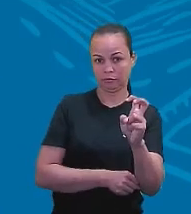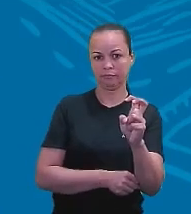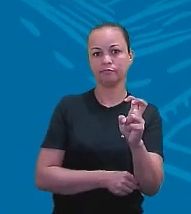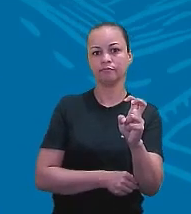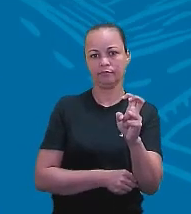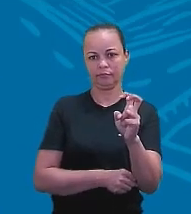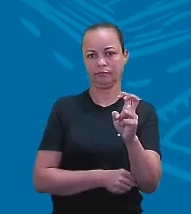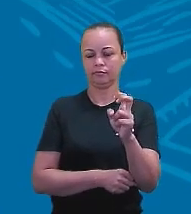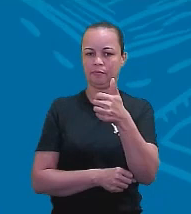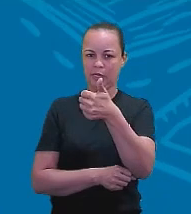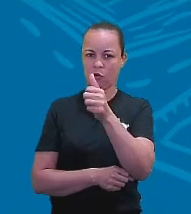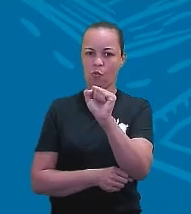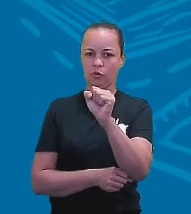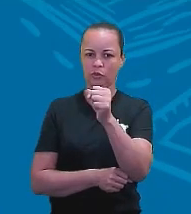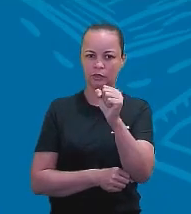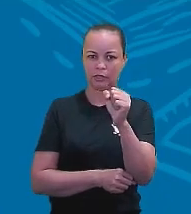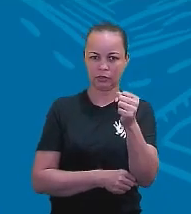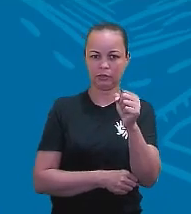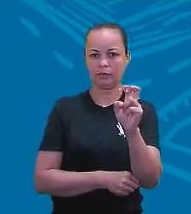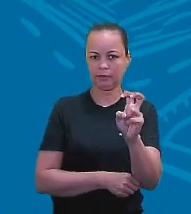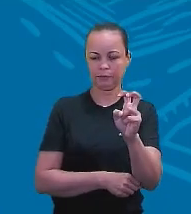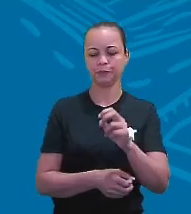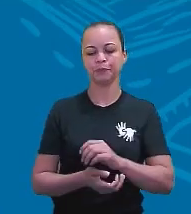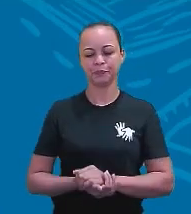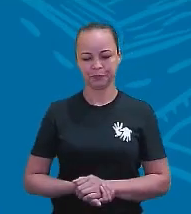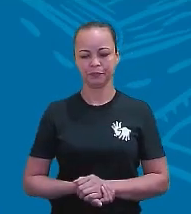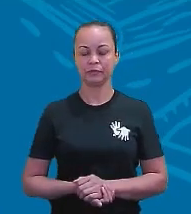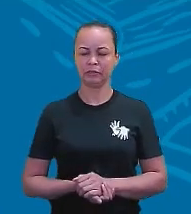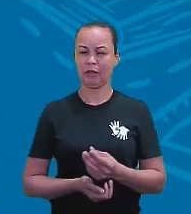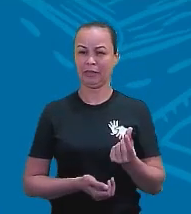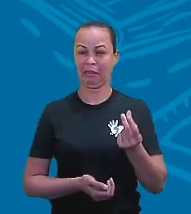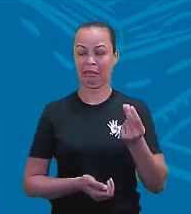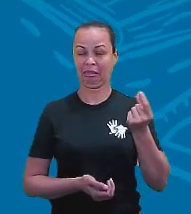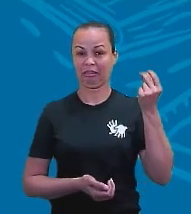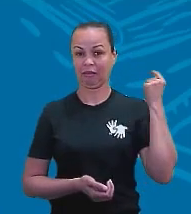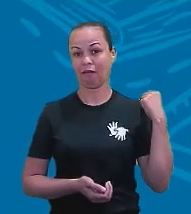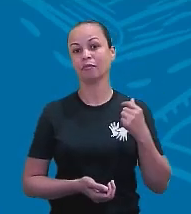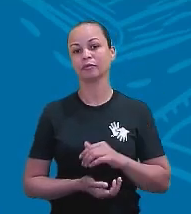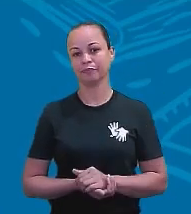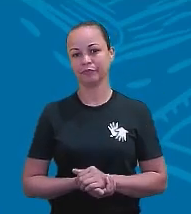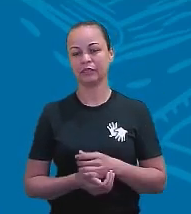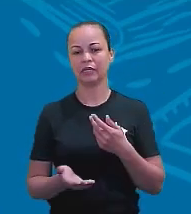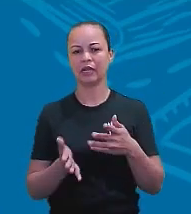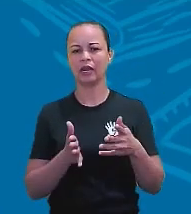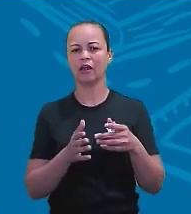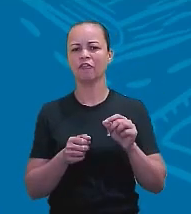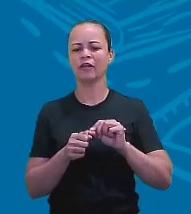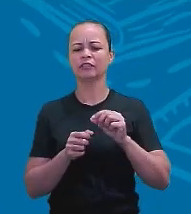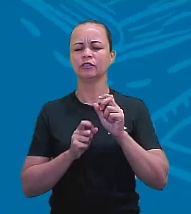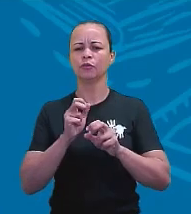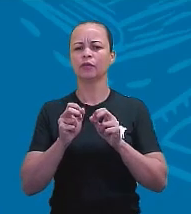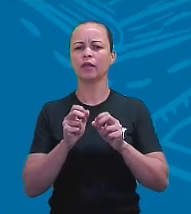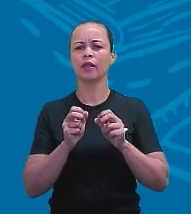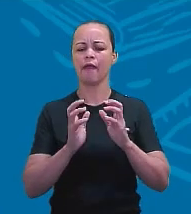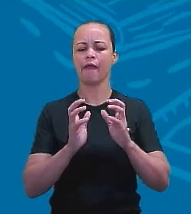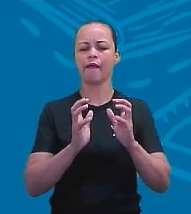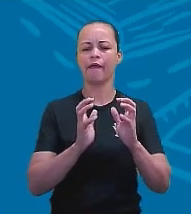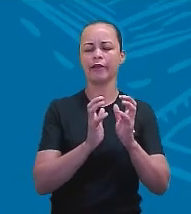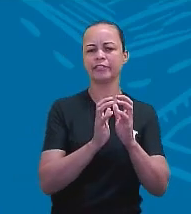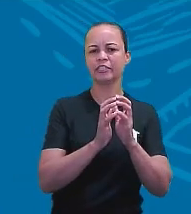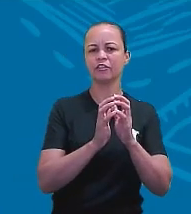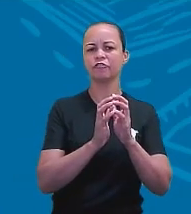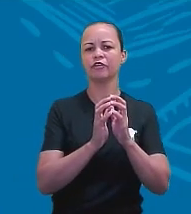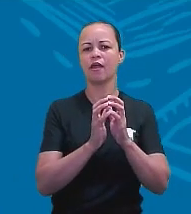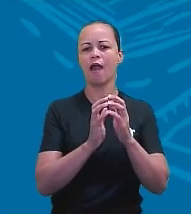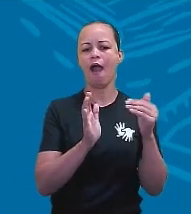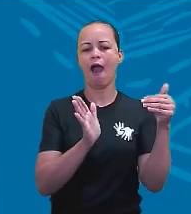1885. 1900 não, 1800, tá? Faz tempo. E ela fazia o que? A linha Recife a